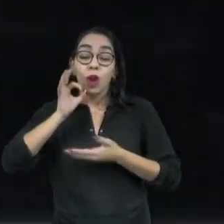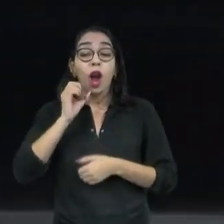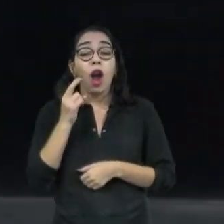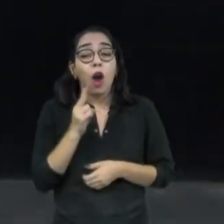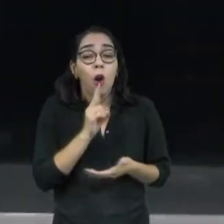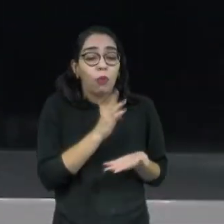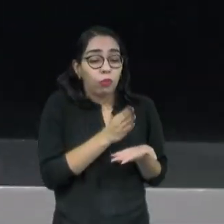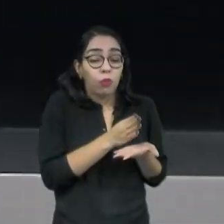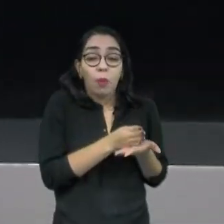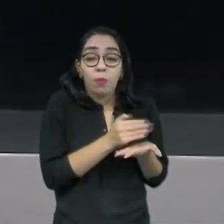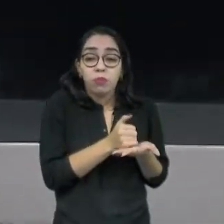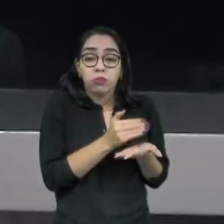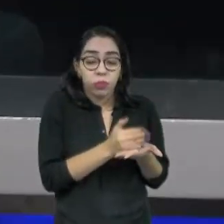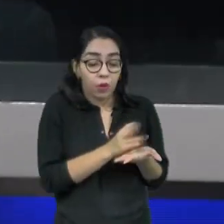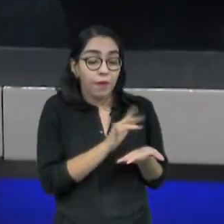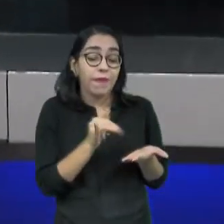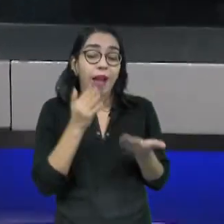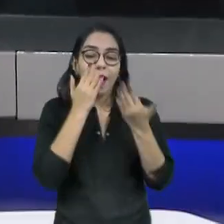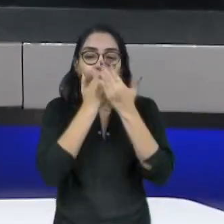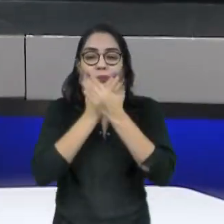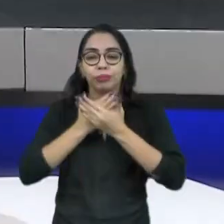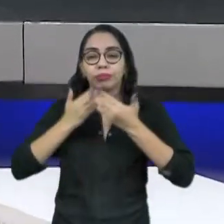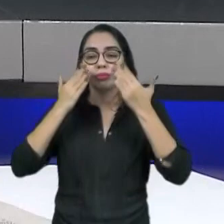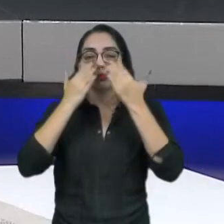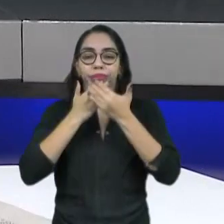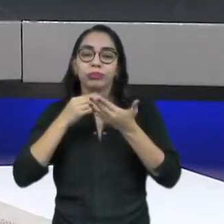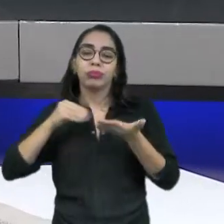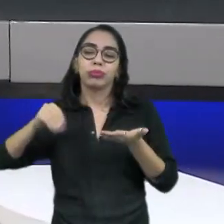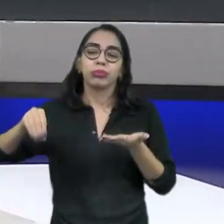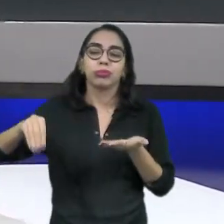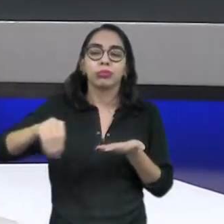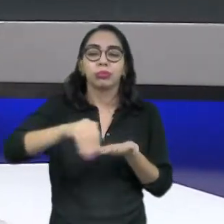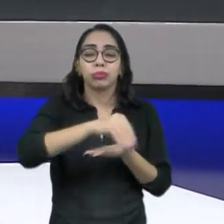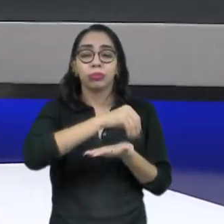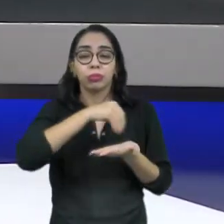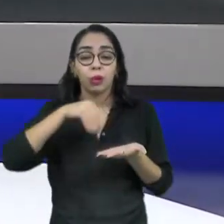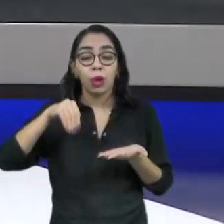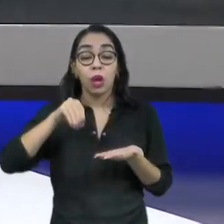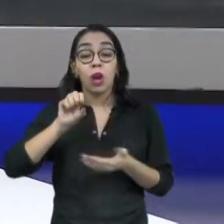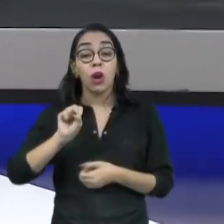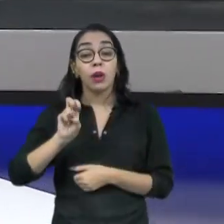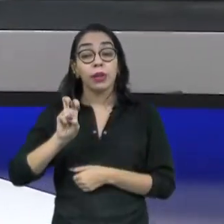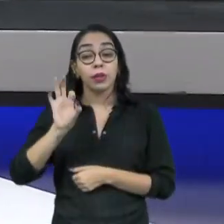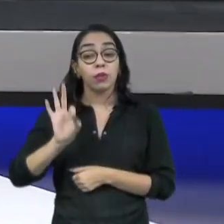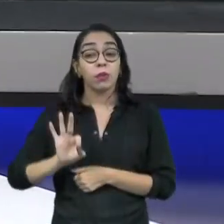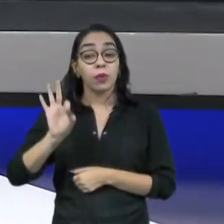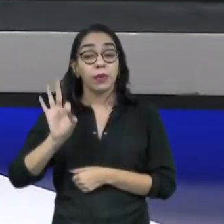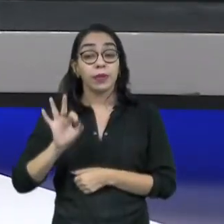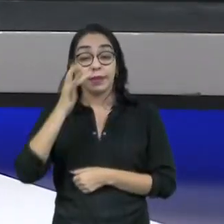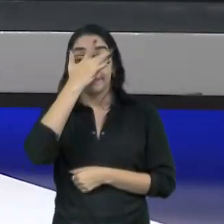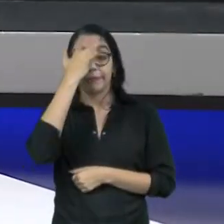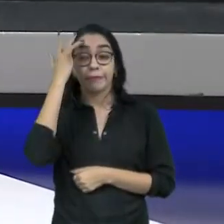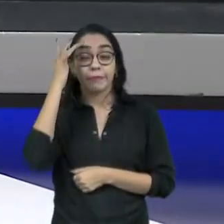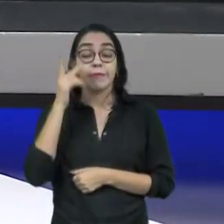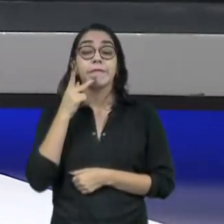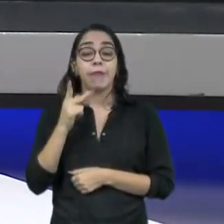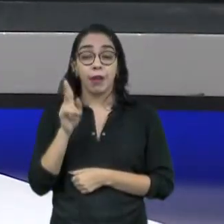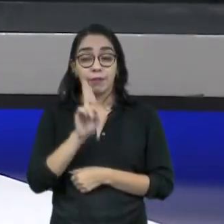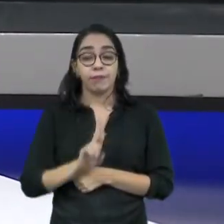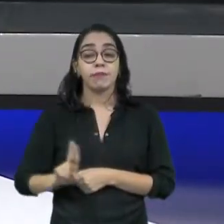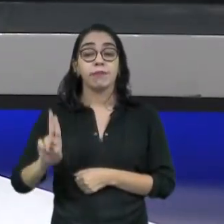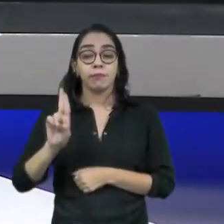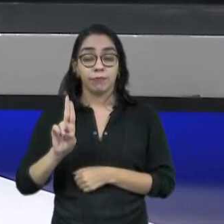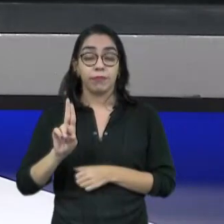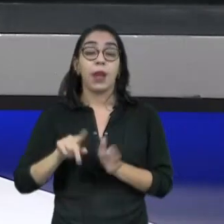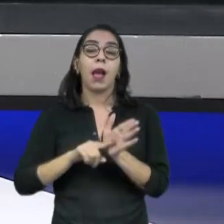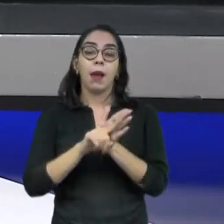bolo o açúcar faz parte da rotina de 85% dos brasileiros segundo a pesquisa de orçamentos